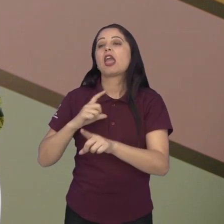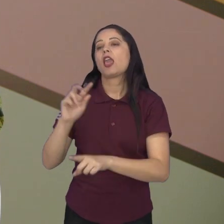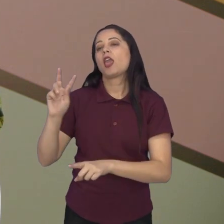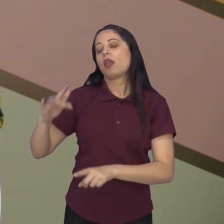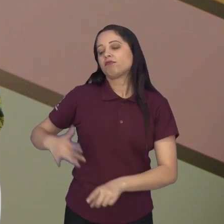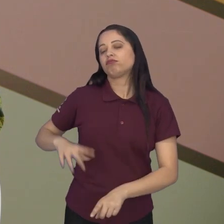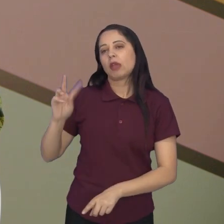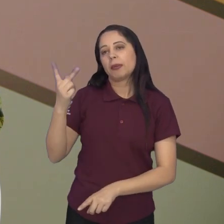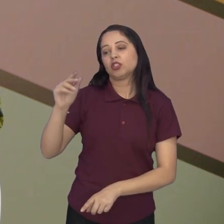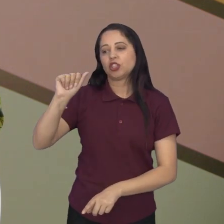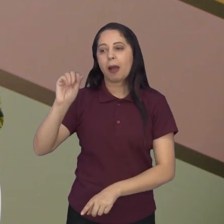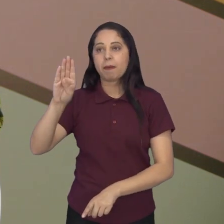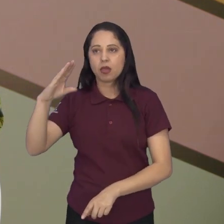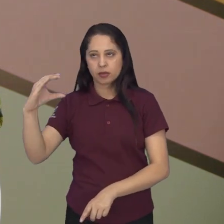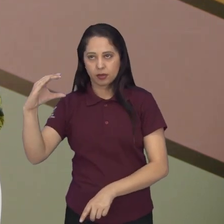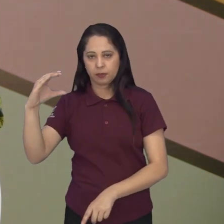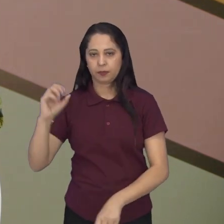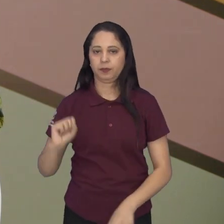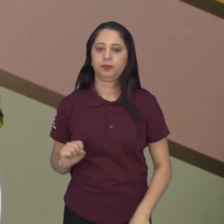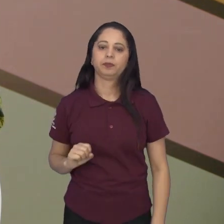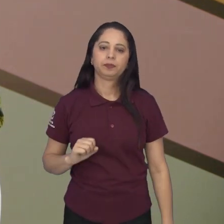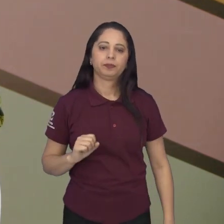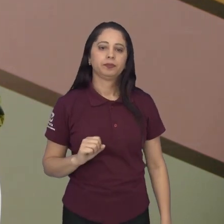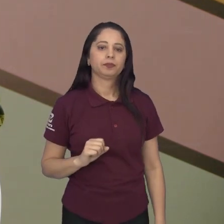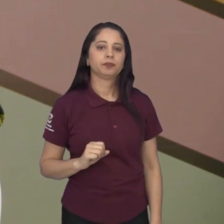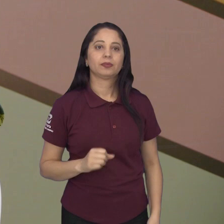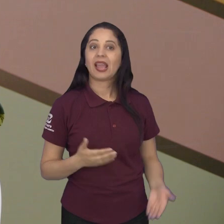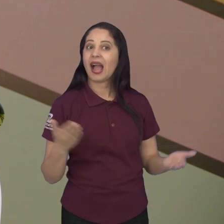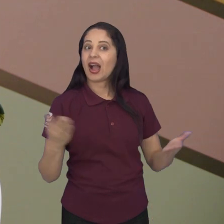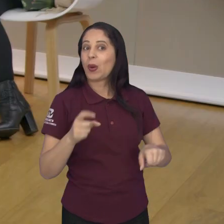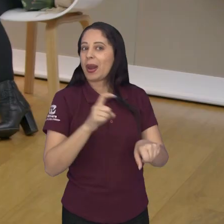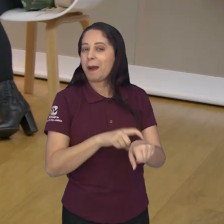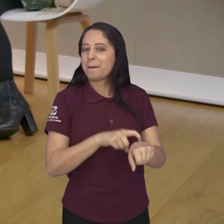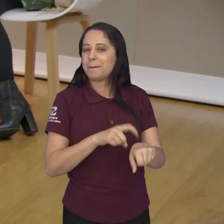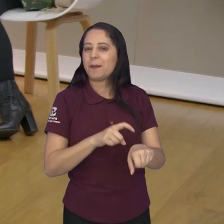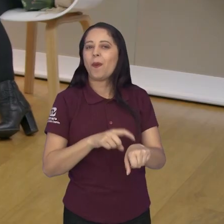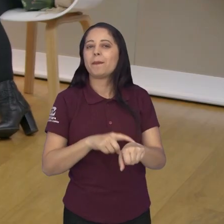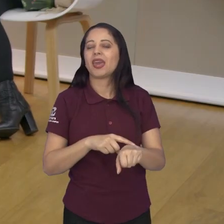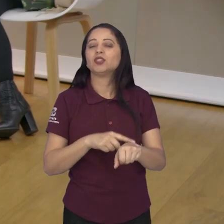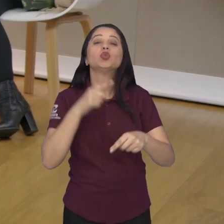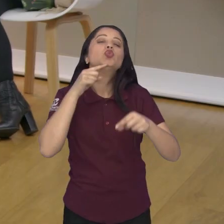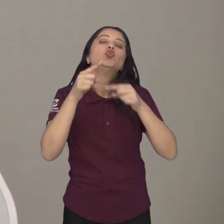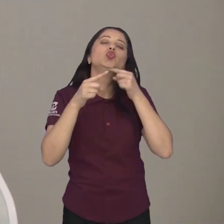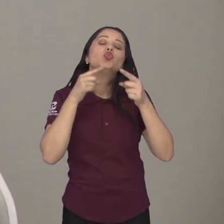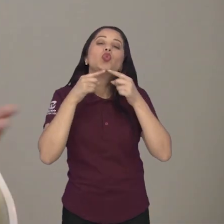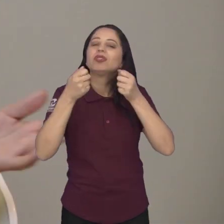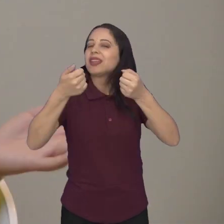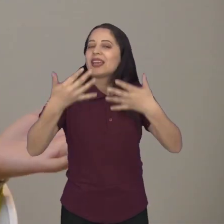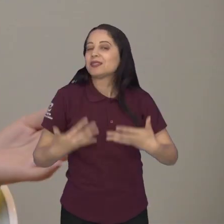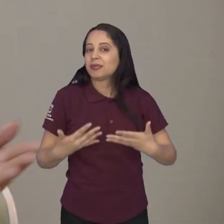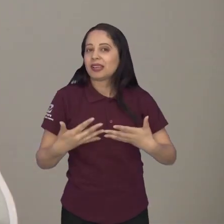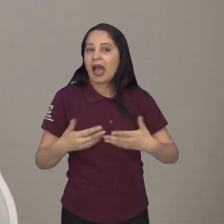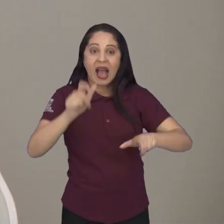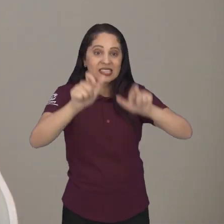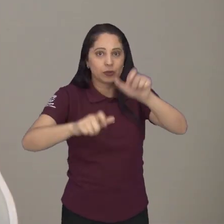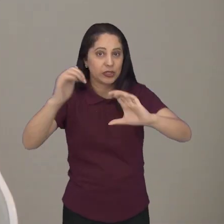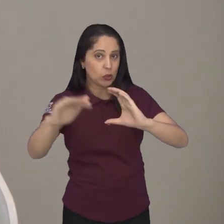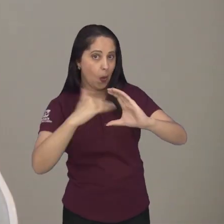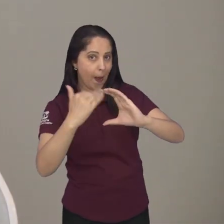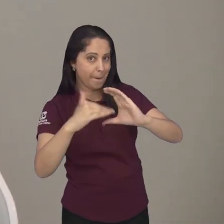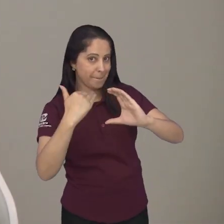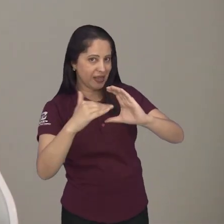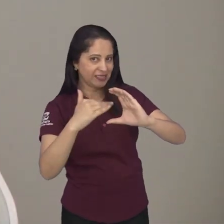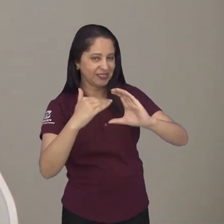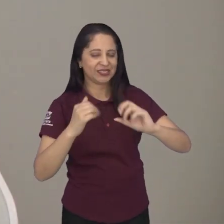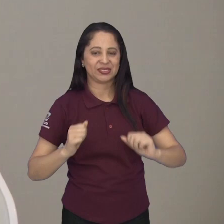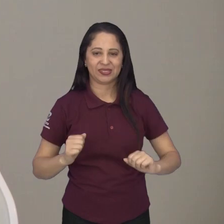C. Então, proativamente, a gente faça essa dosagem anual. Ótimo. Bom, e agora chegou aquele momento de esclarecer as dúvidas das pessoas que